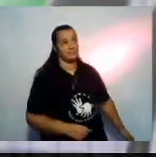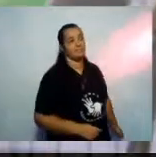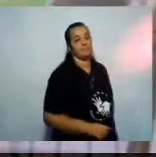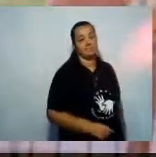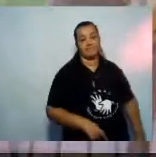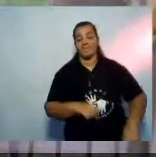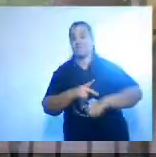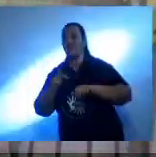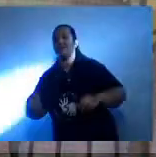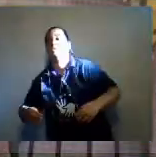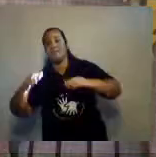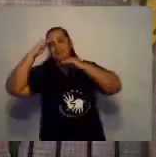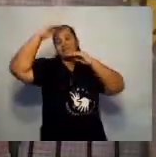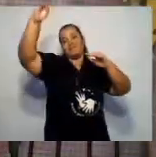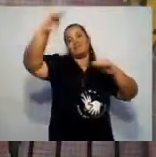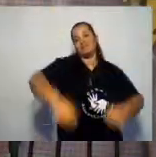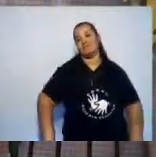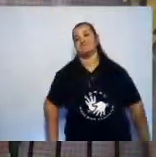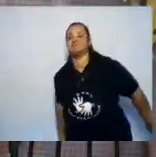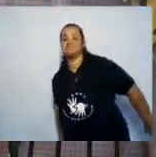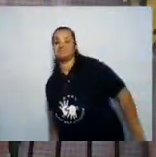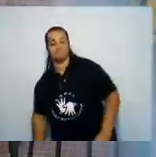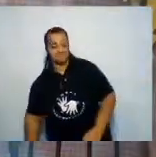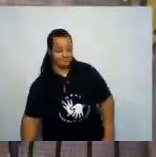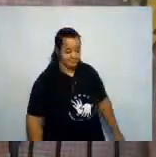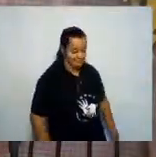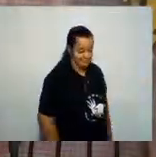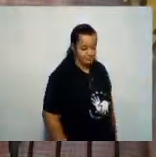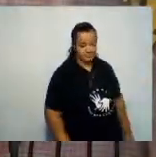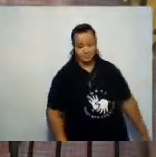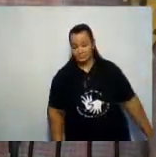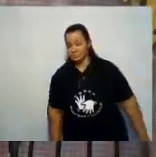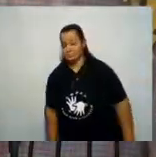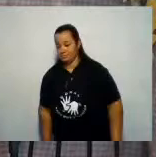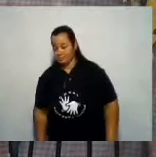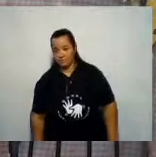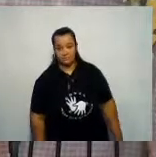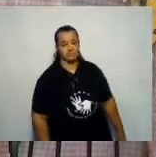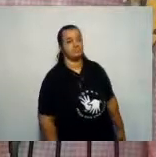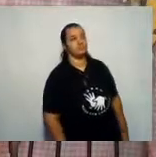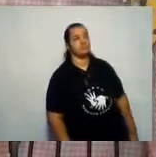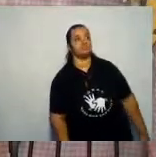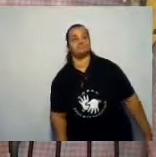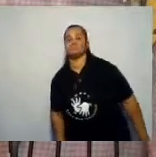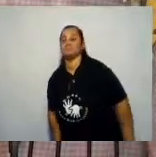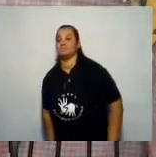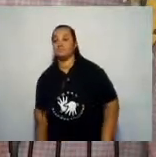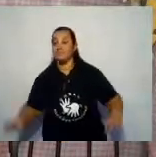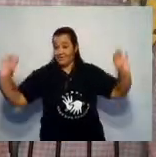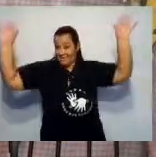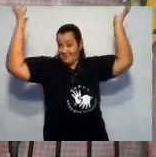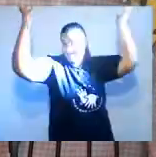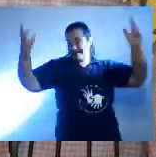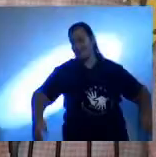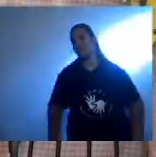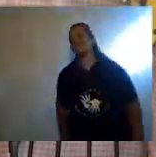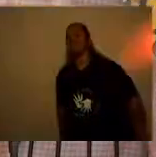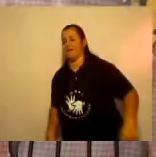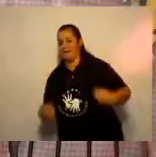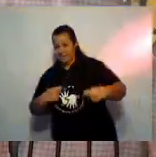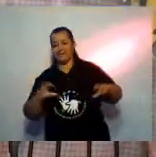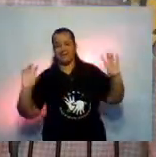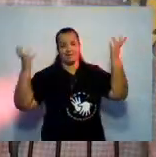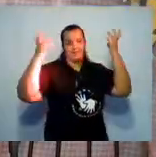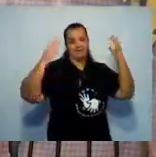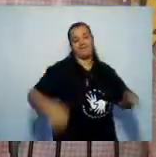lugar. Valeu, Piracaia, 203 anos, essa festa maravilhosa, comemorada. Como se pode comemorar? Isso que